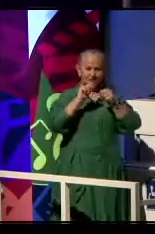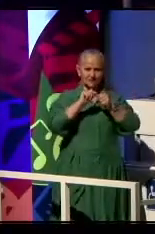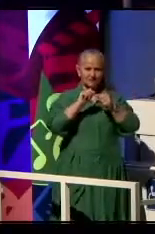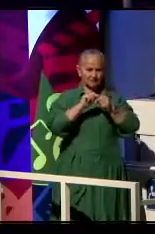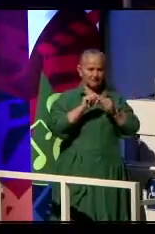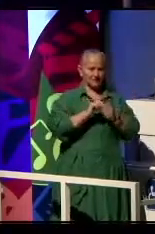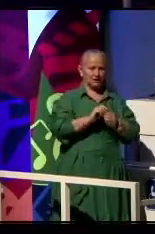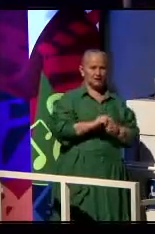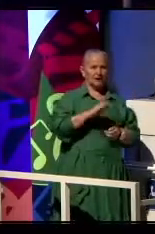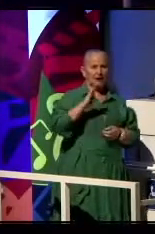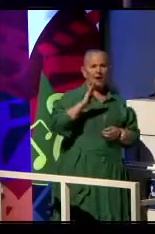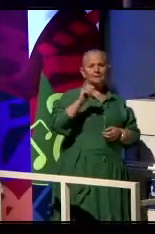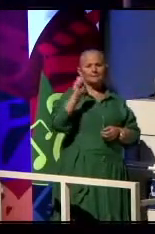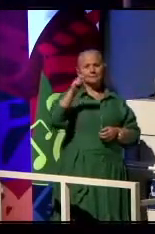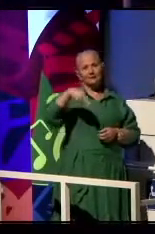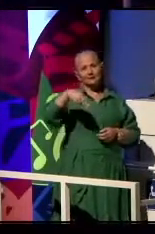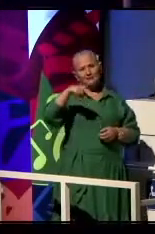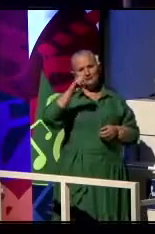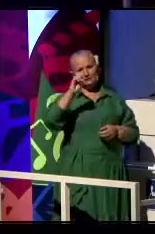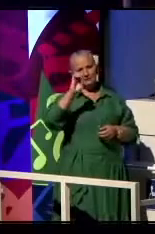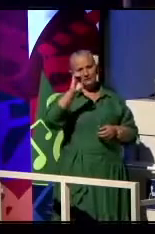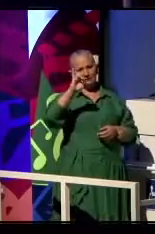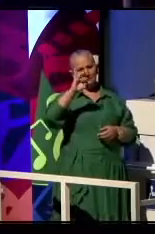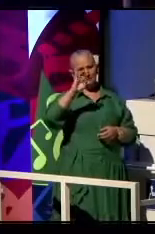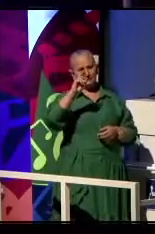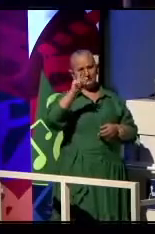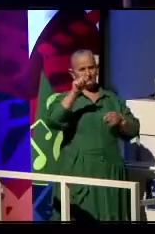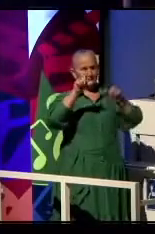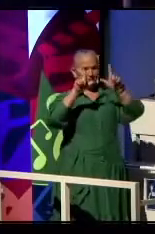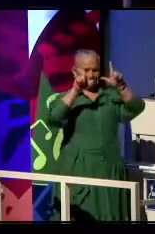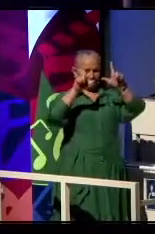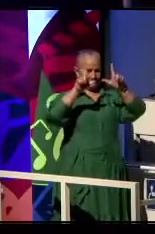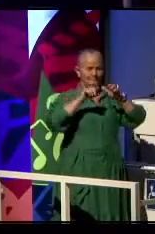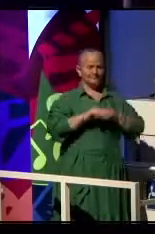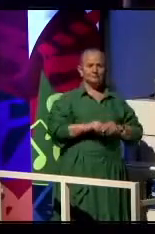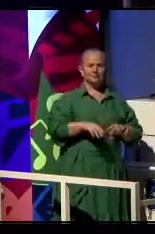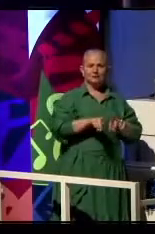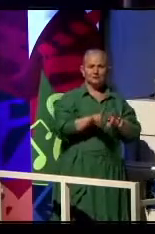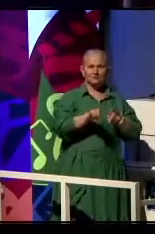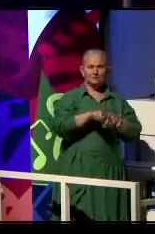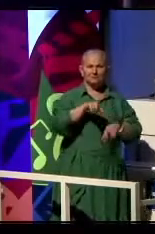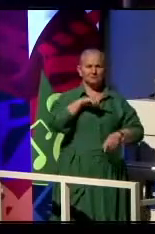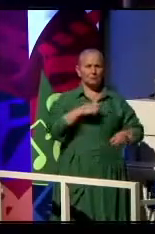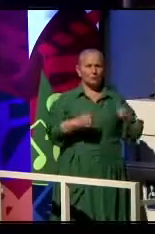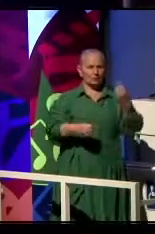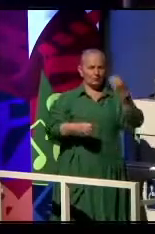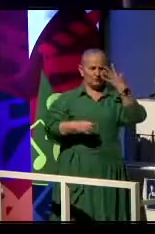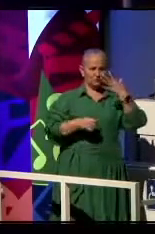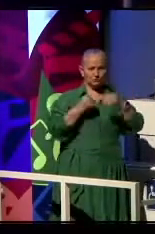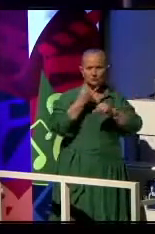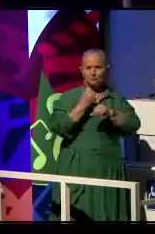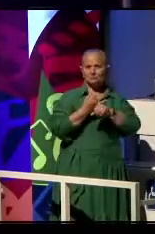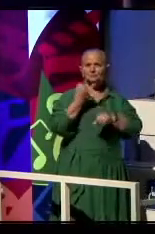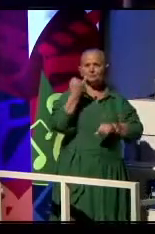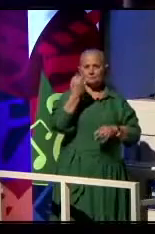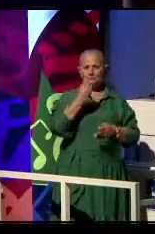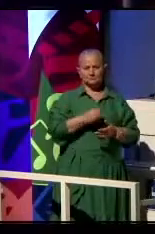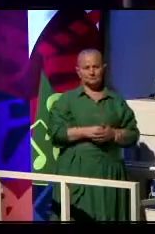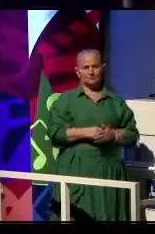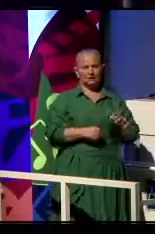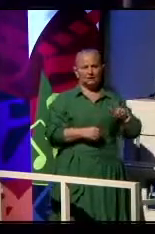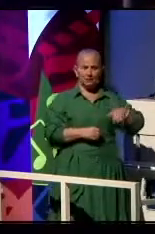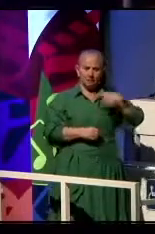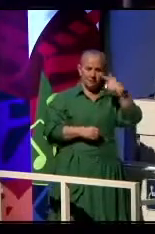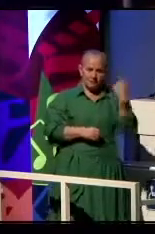ele tinha um show de uma dessas cantoras, e ele não pôde participar. Então, é uma foto muito rara, como eu disse para vocês, que, depois